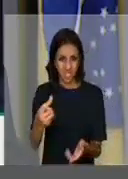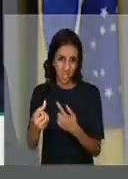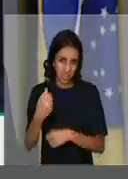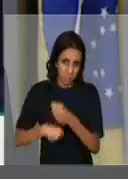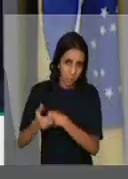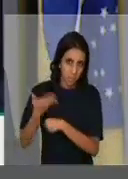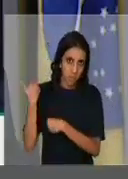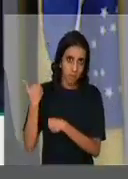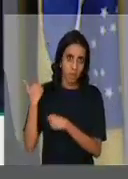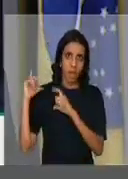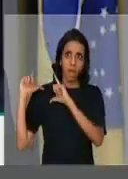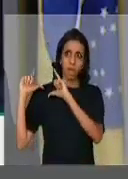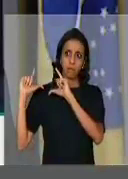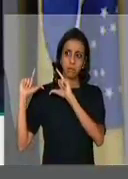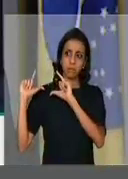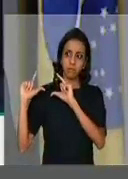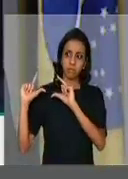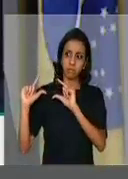2016, caímos